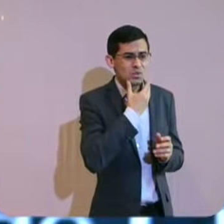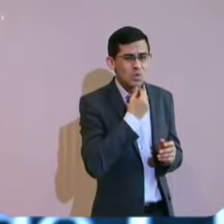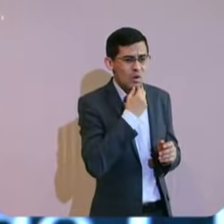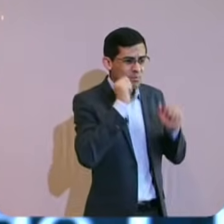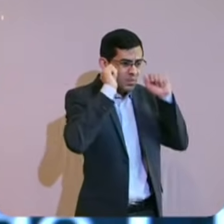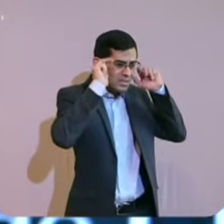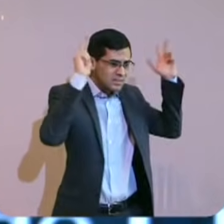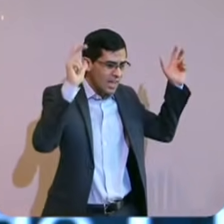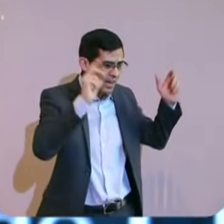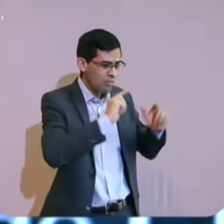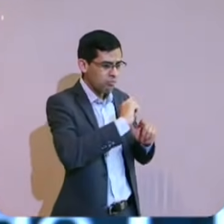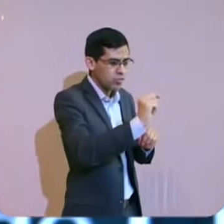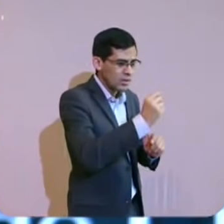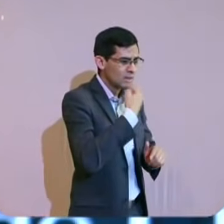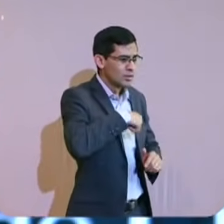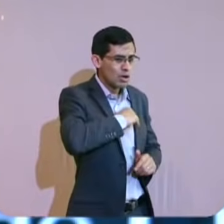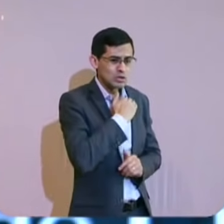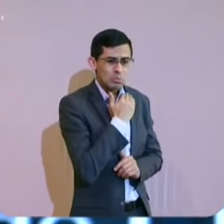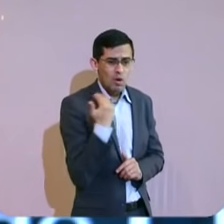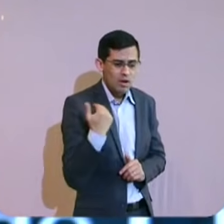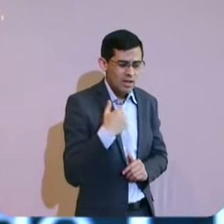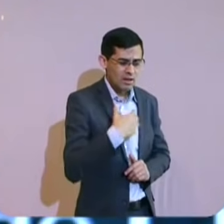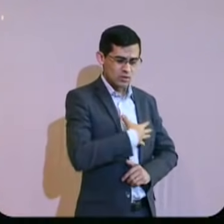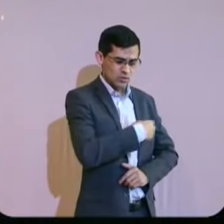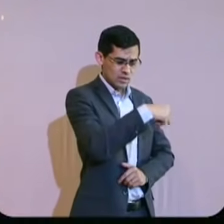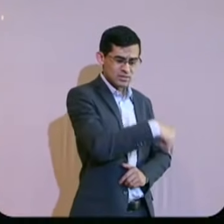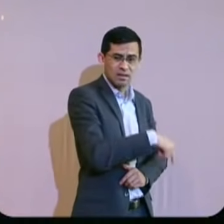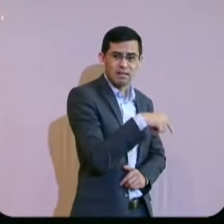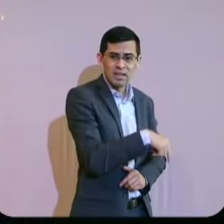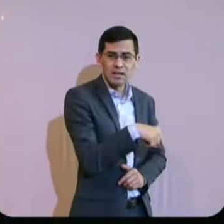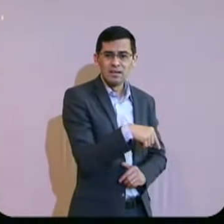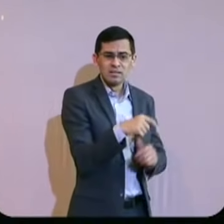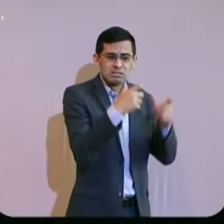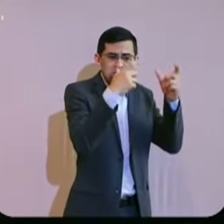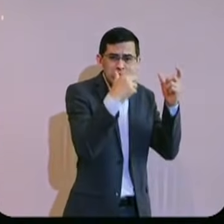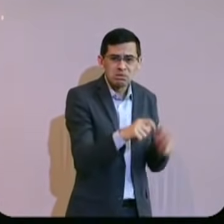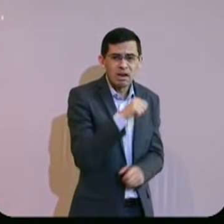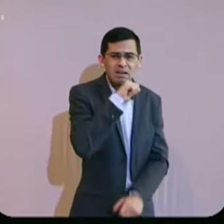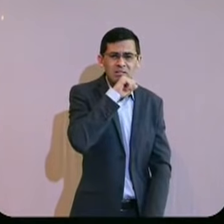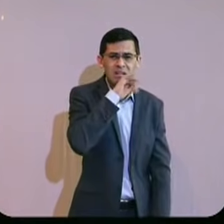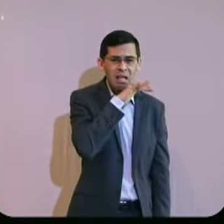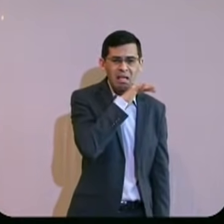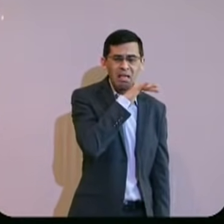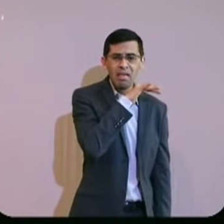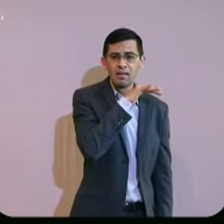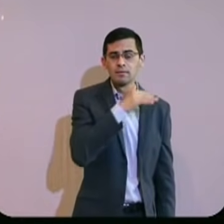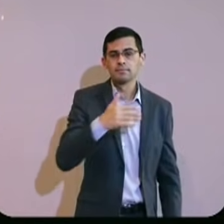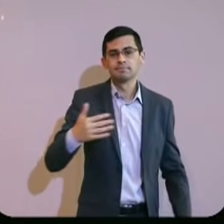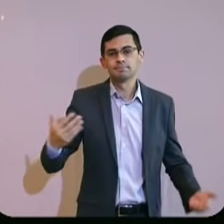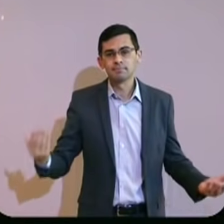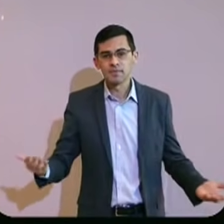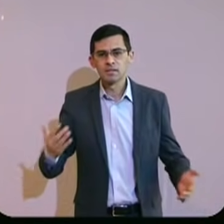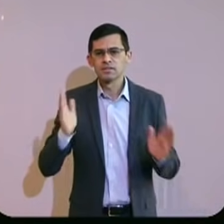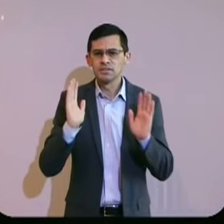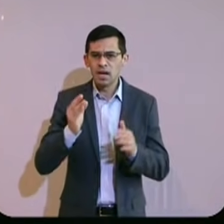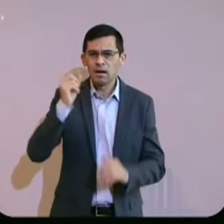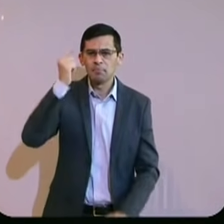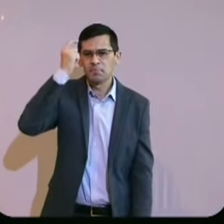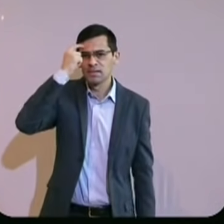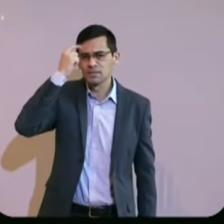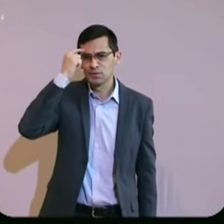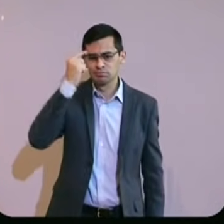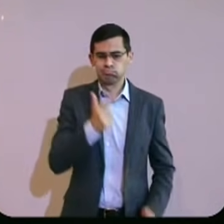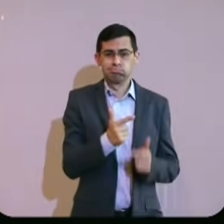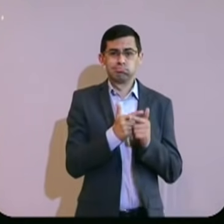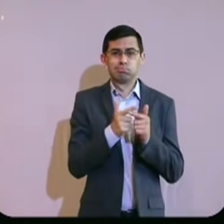do Egito para fazer morrer os nossos filhinhos aqui nessa praia horrível. Já pensou em